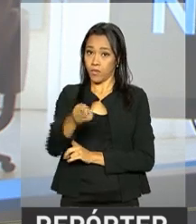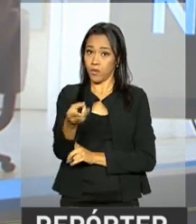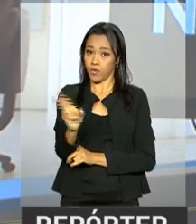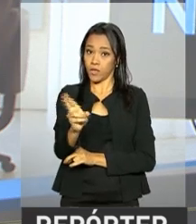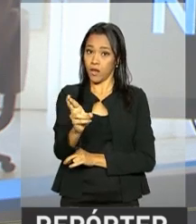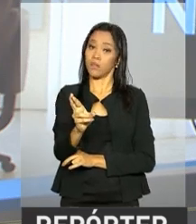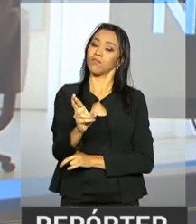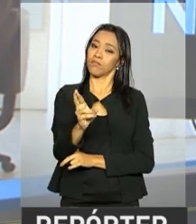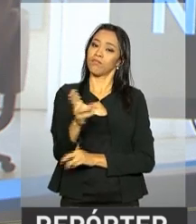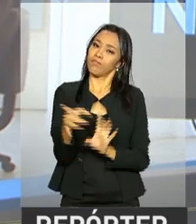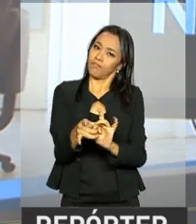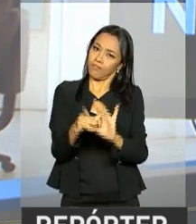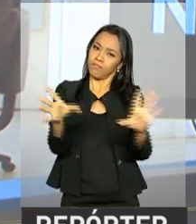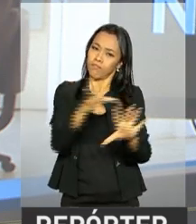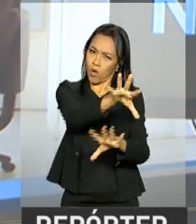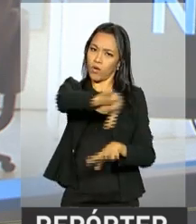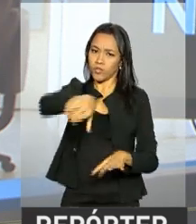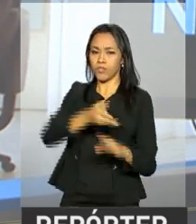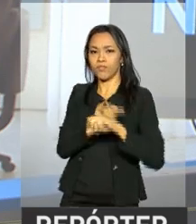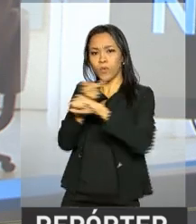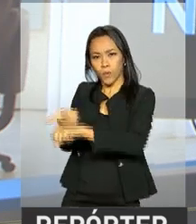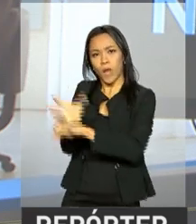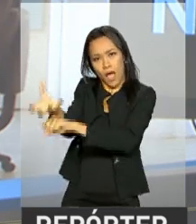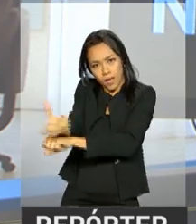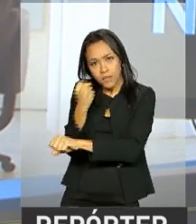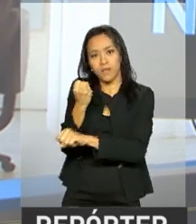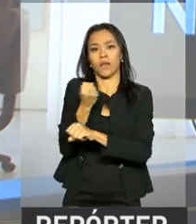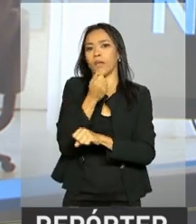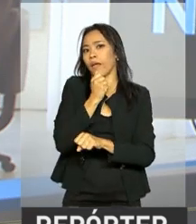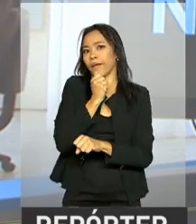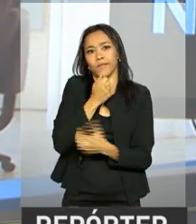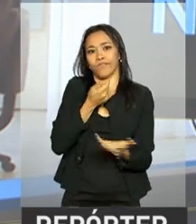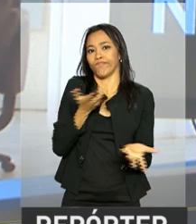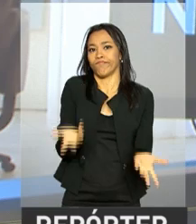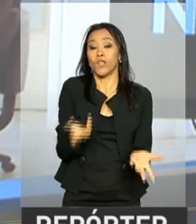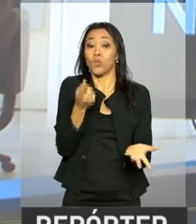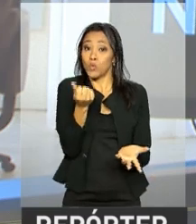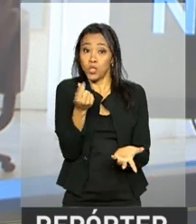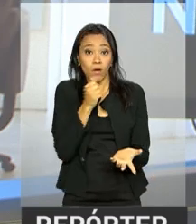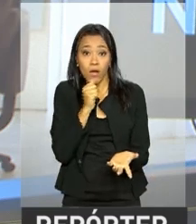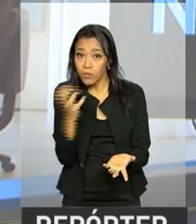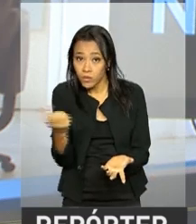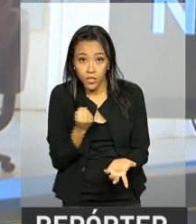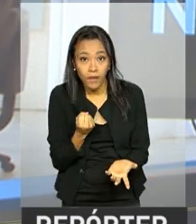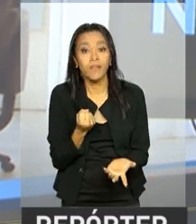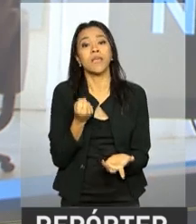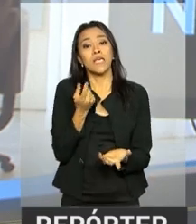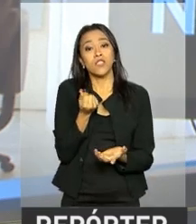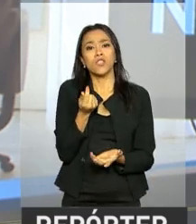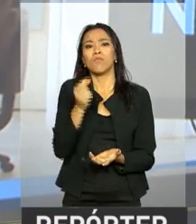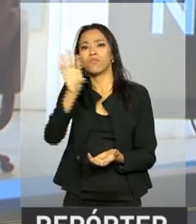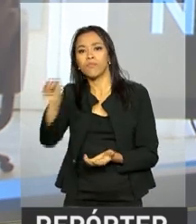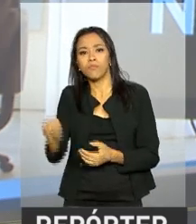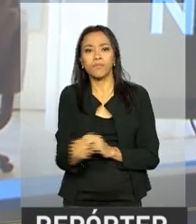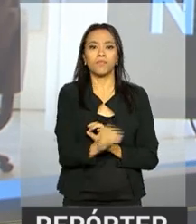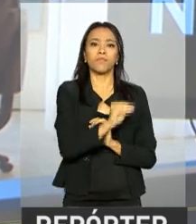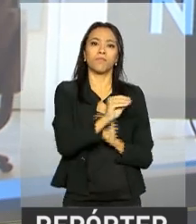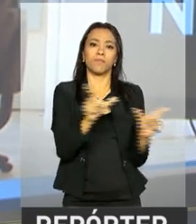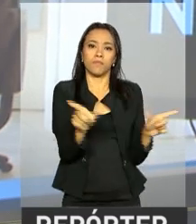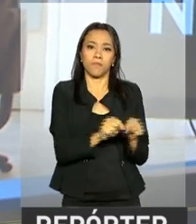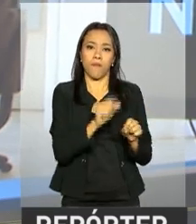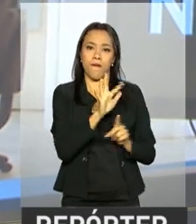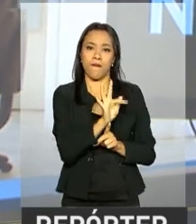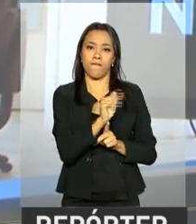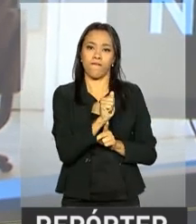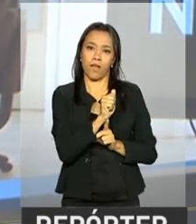estão à disposição dos trabalhadores que não sacaram benefício o dinheiro que não for retirado vai para o fundo de Amparo